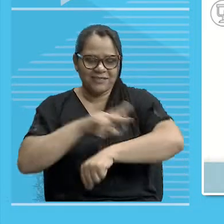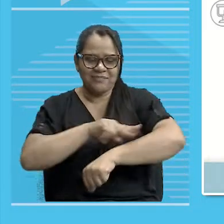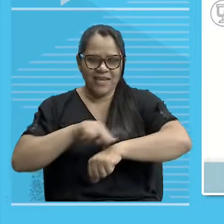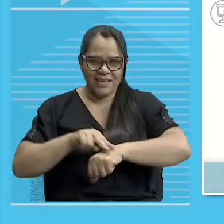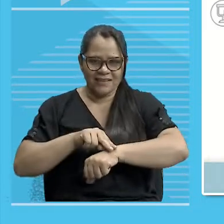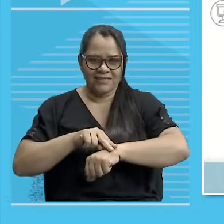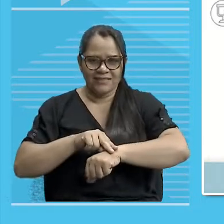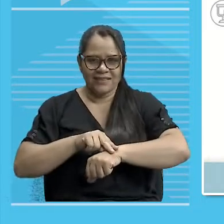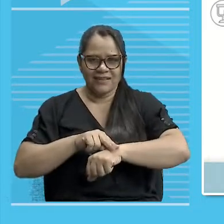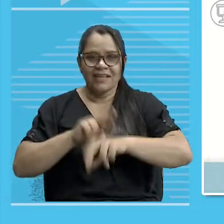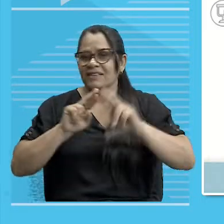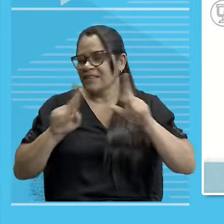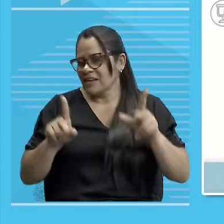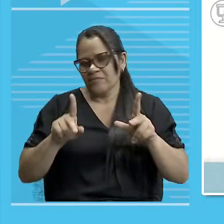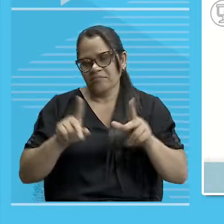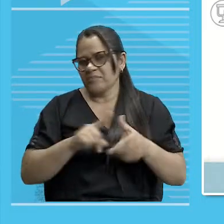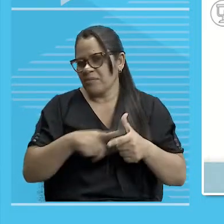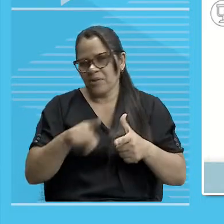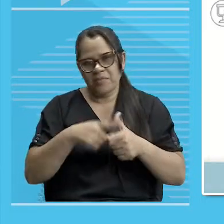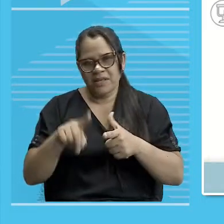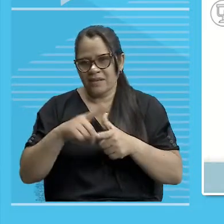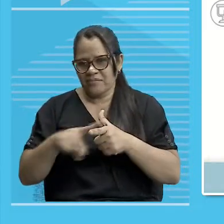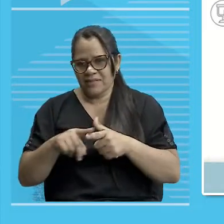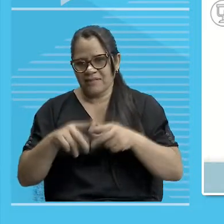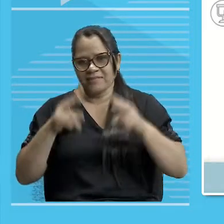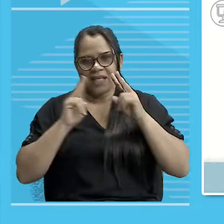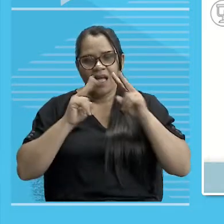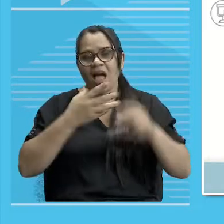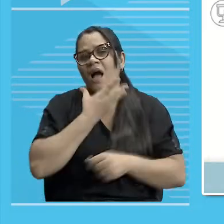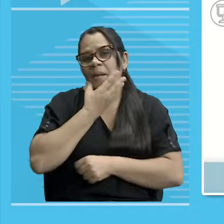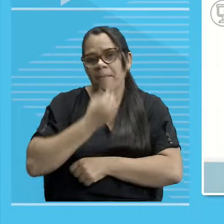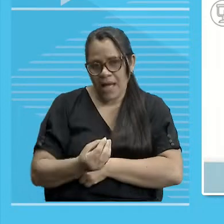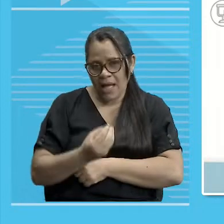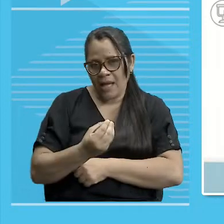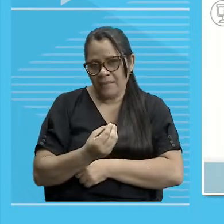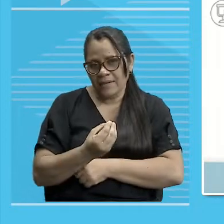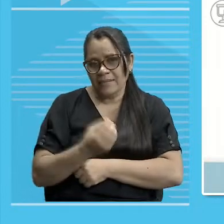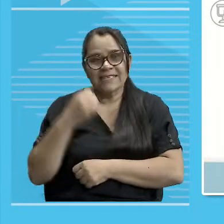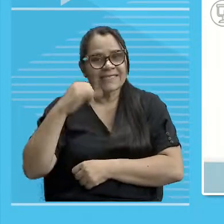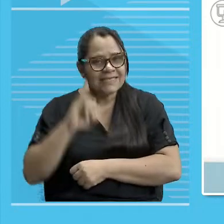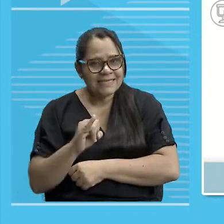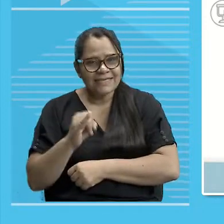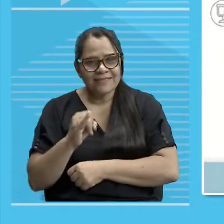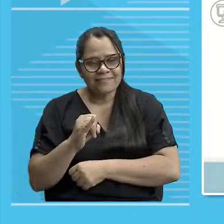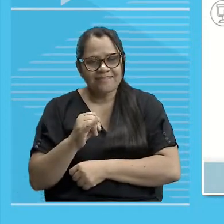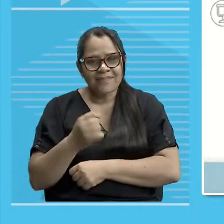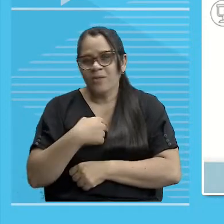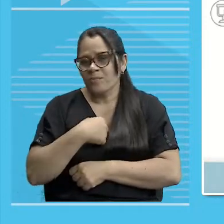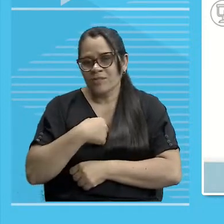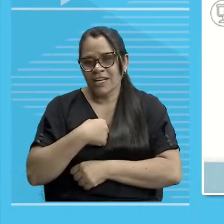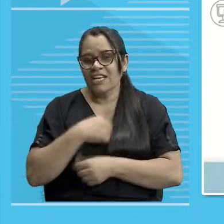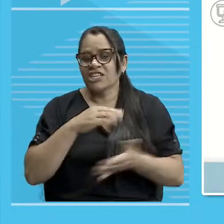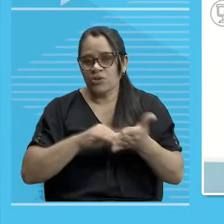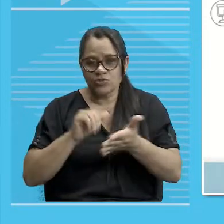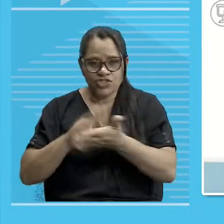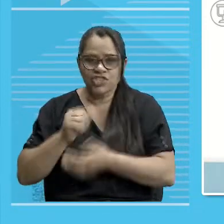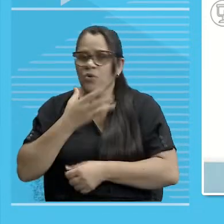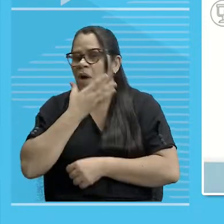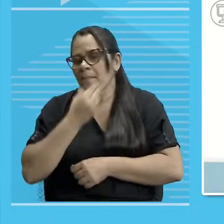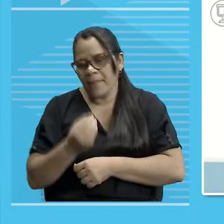sem problema. Né? Barba, se eu pudesse, eu não tinha. Nasce, eu tiro, mas eu não